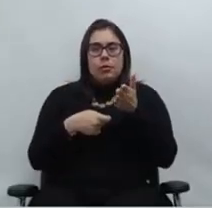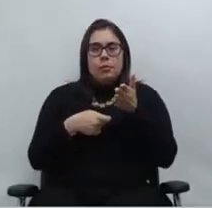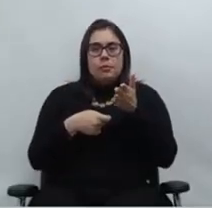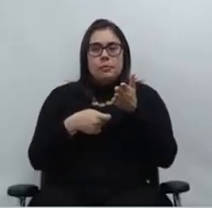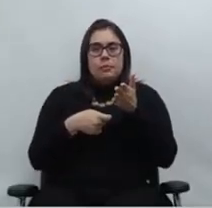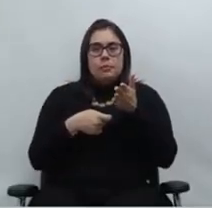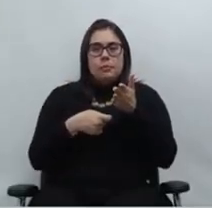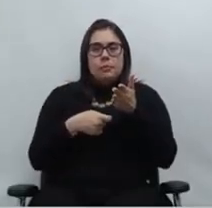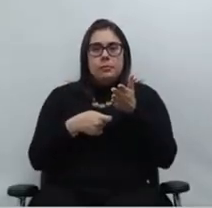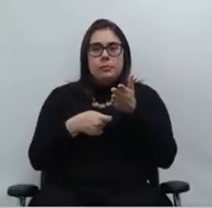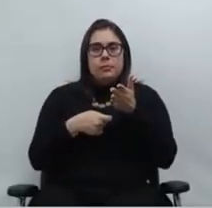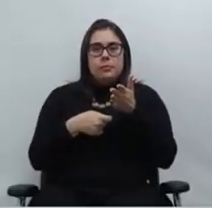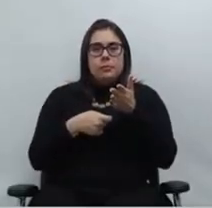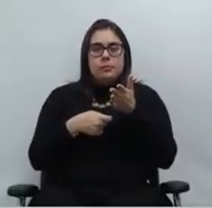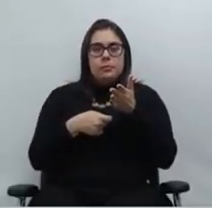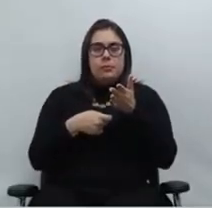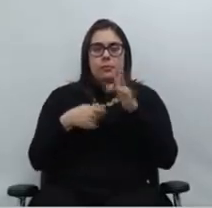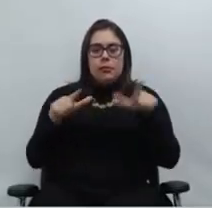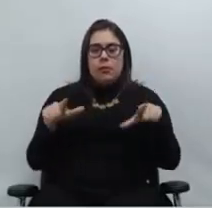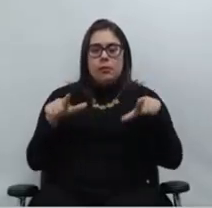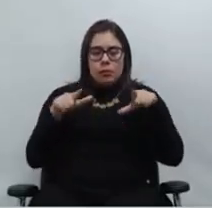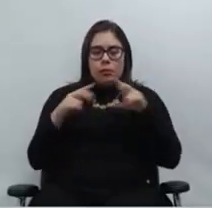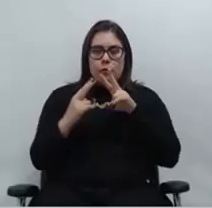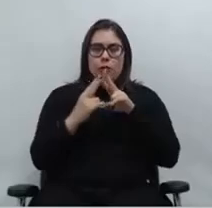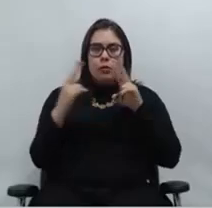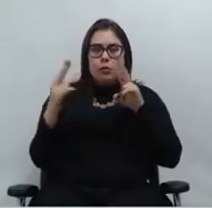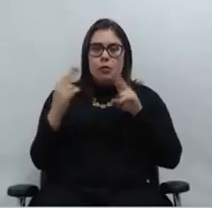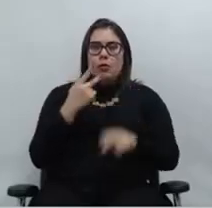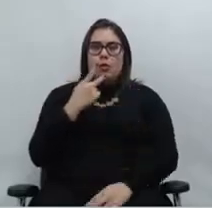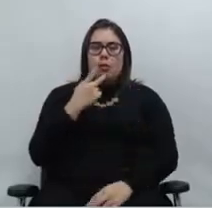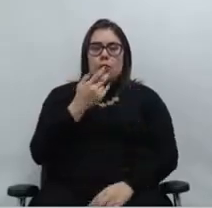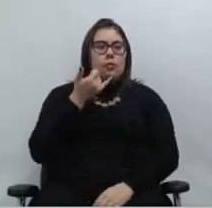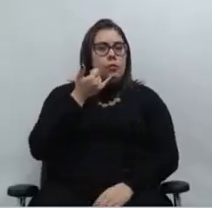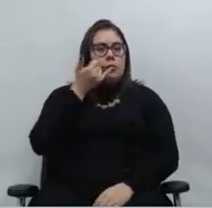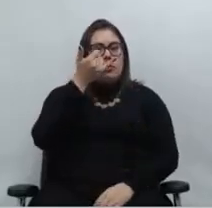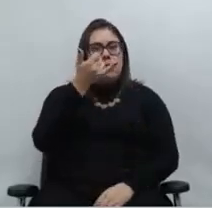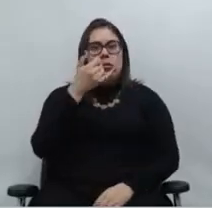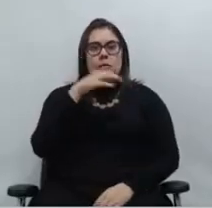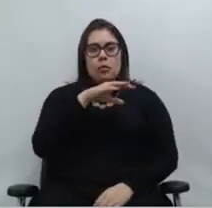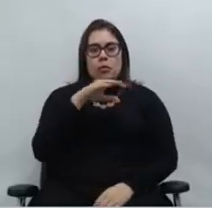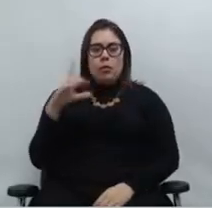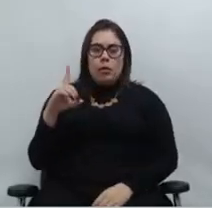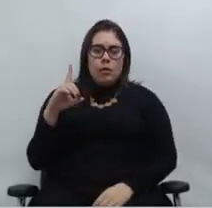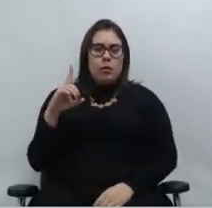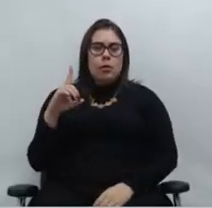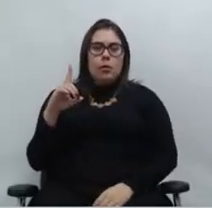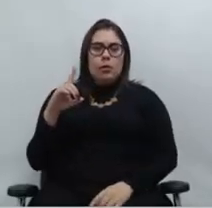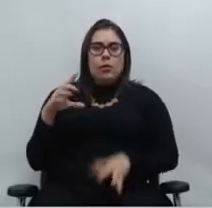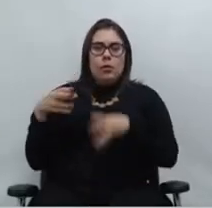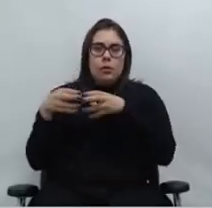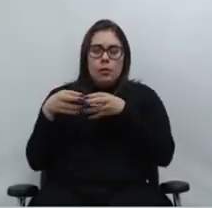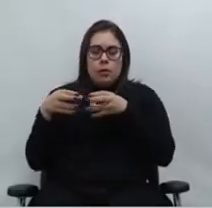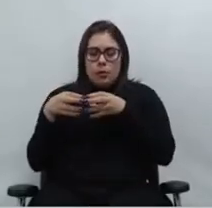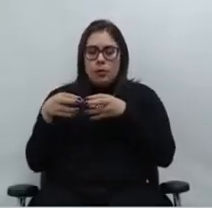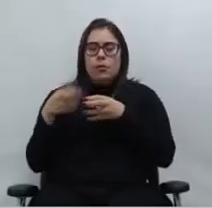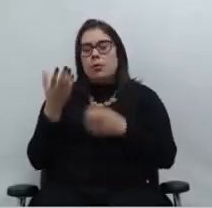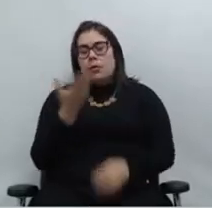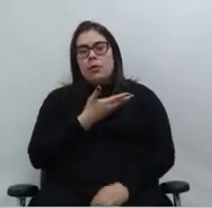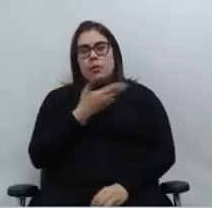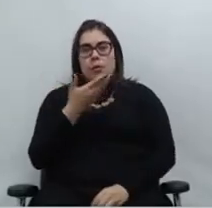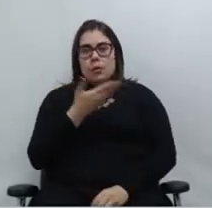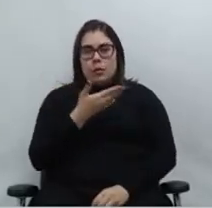relação à disponibilização do certificado digital, faria o contato de imediato com os coordenadores da equipe, os colegas